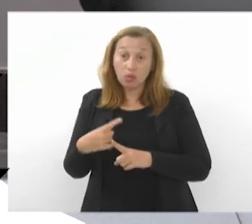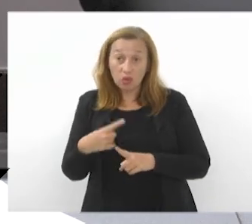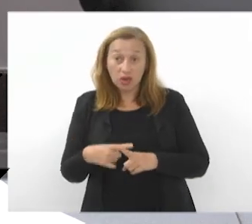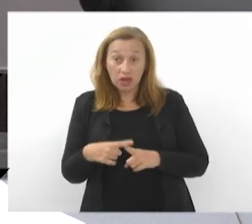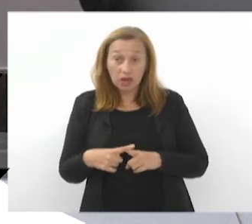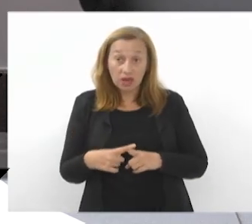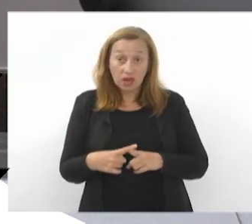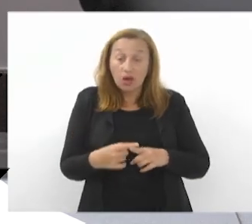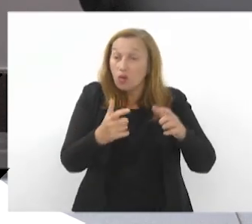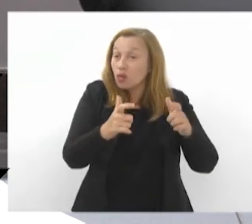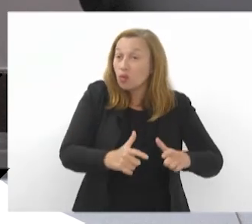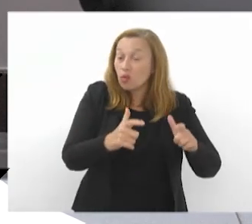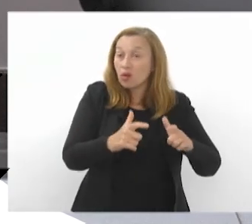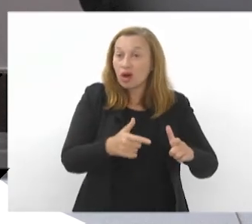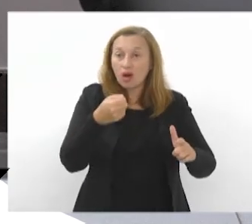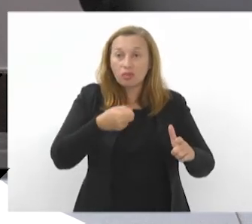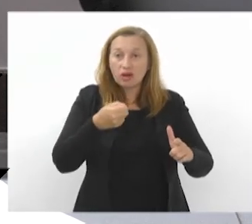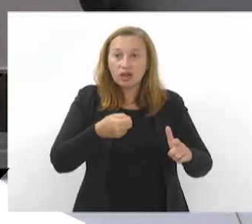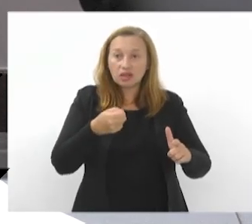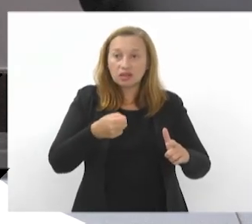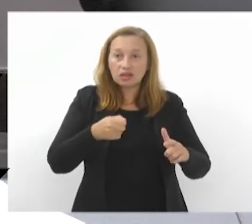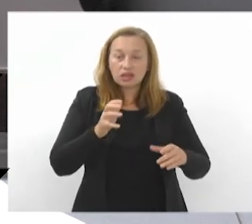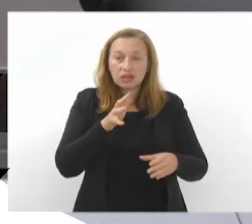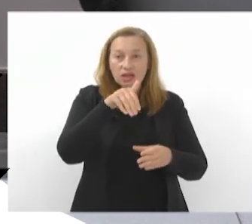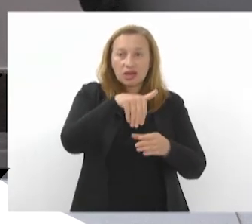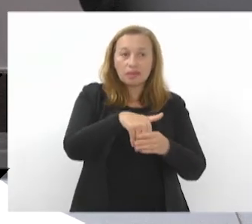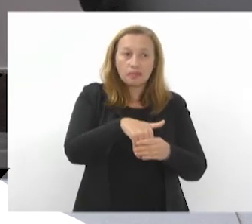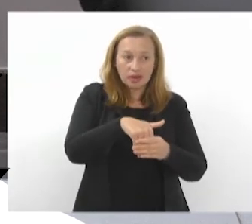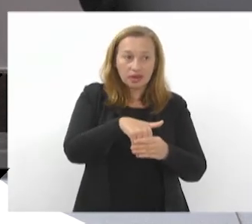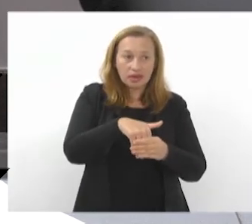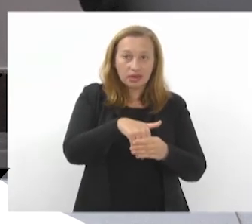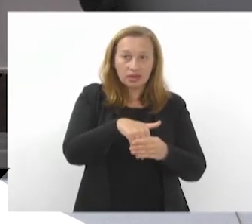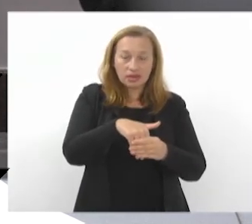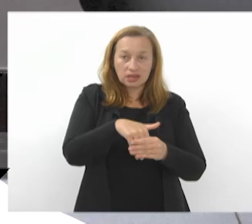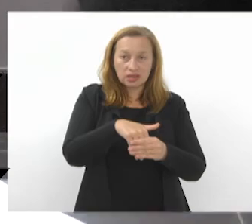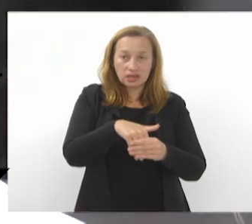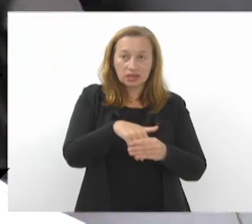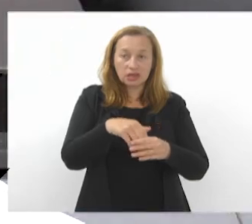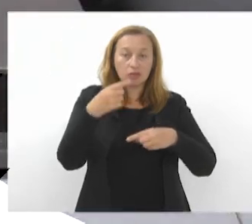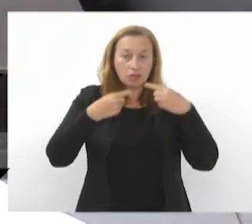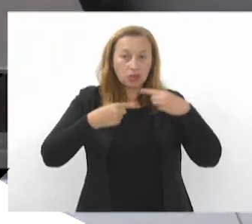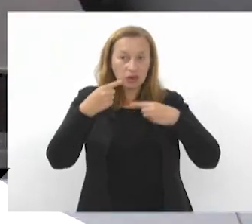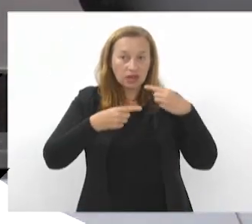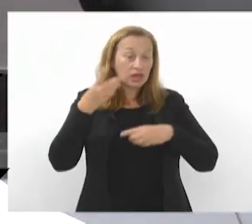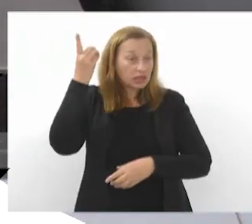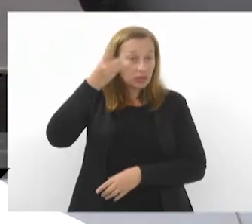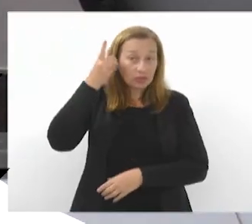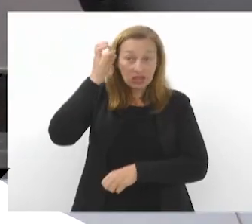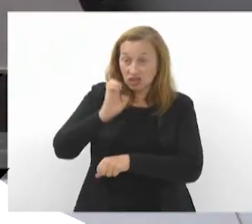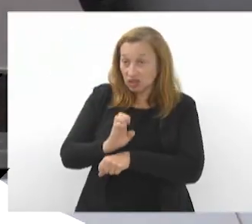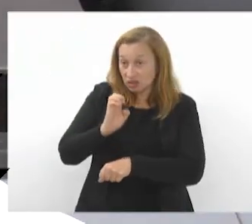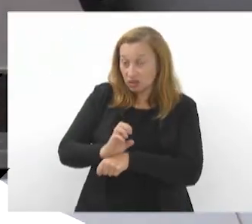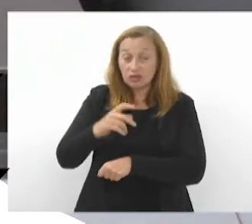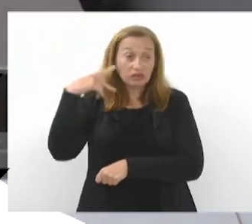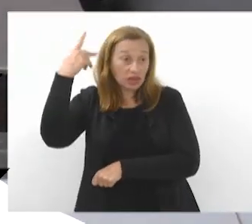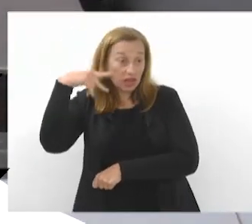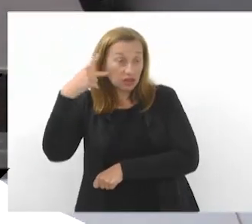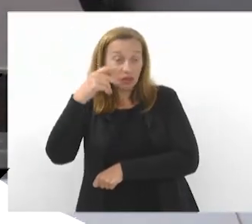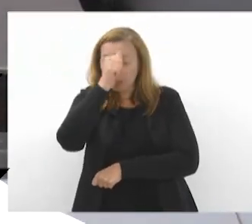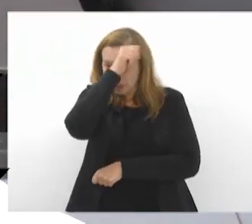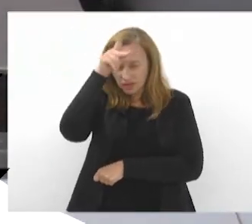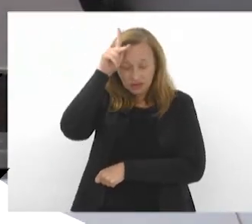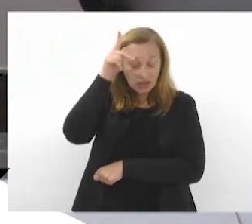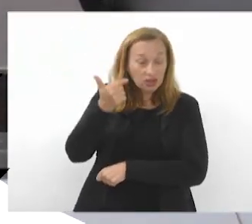ponto obrigatório da maioria das campanhas políticas eleitorais, tanto de deputado estadual quanto de vereador,